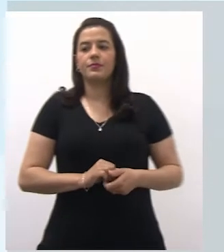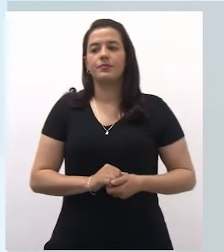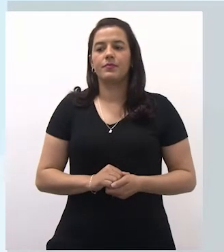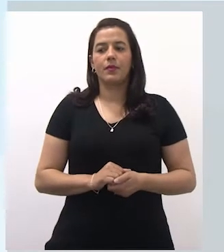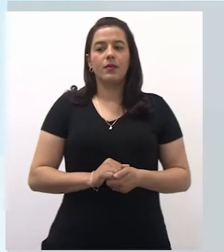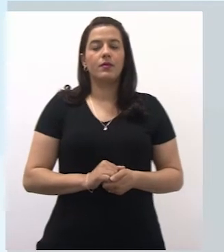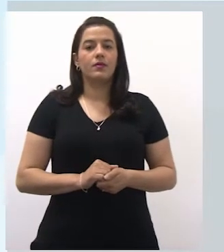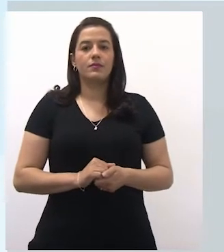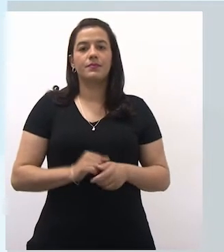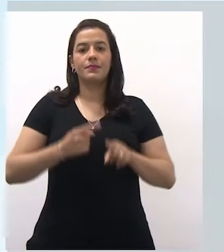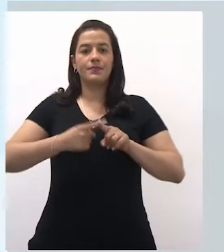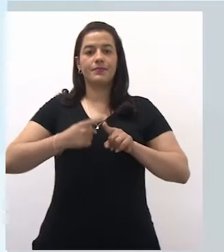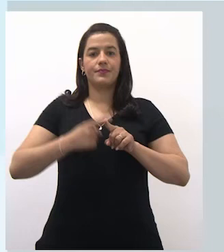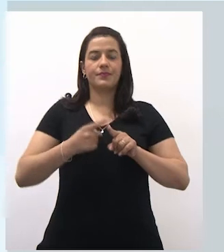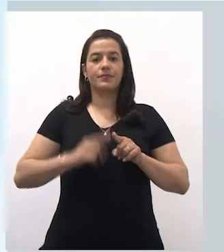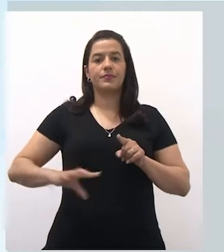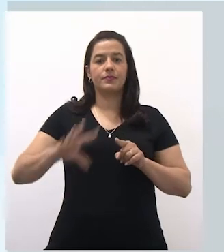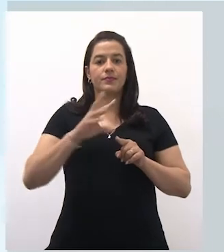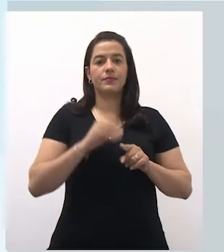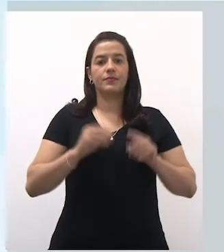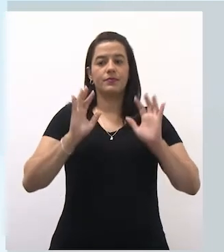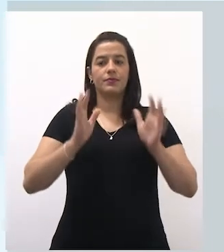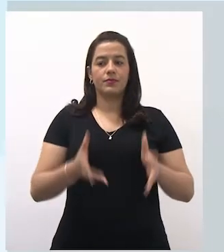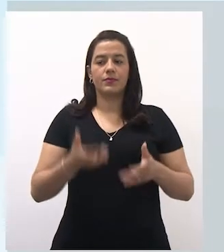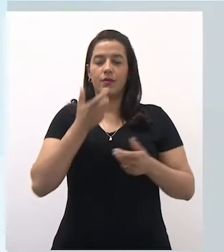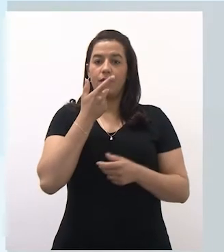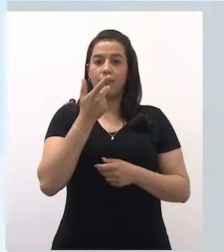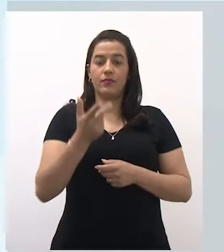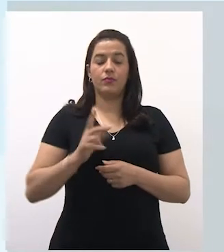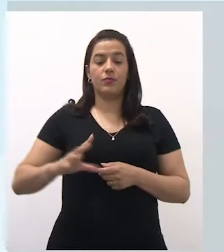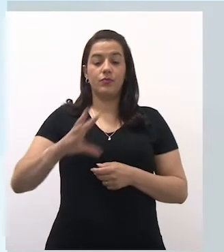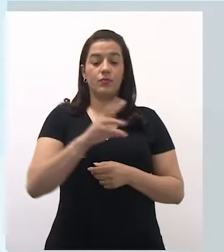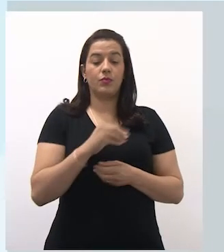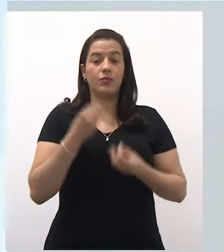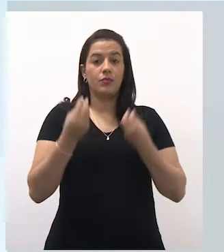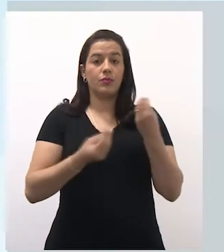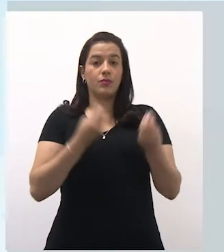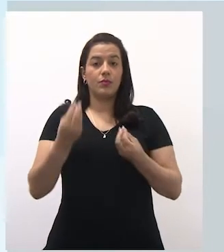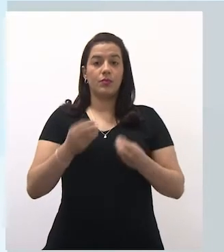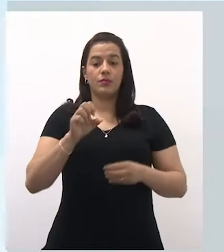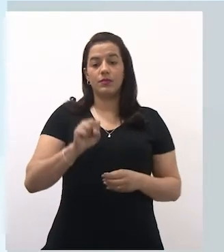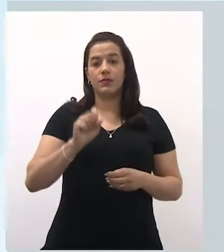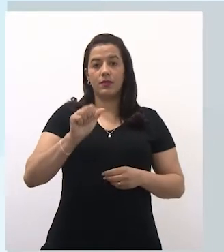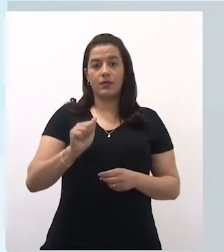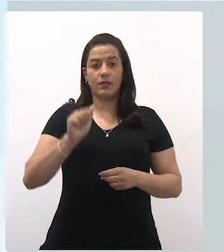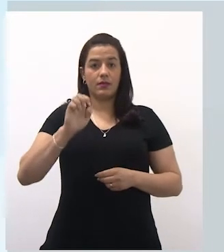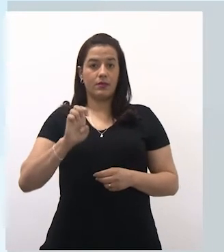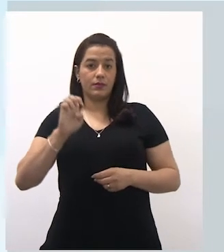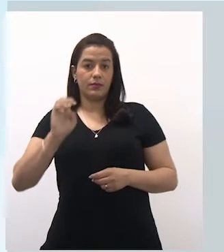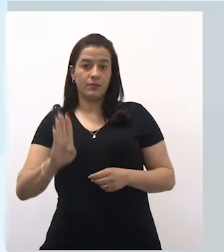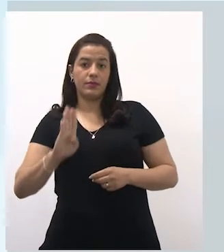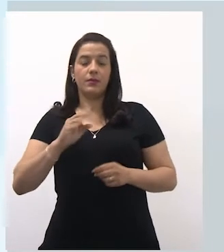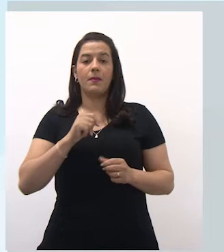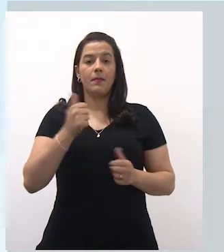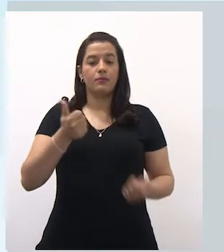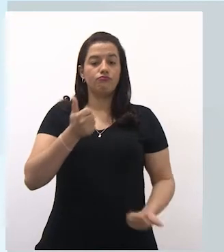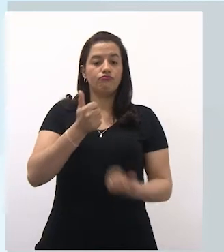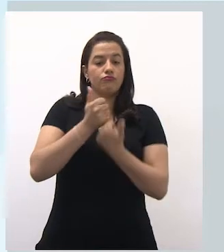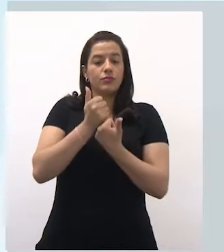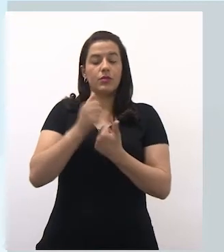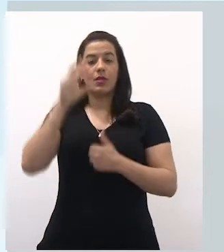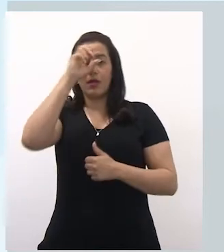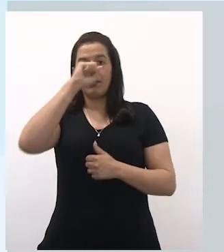que então, como já falamos anteriormente, por que então fazer uso do SAEB 2019 para impulsionar as aprendizagens